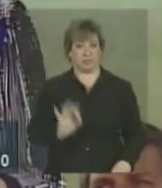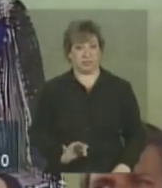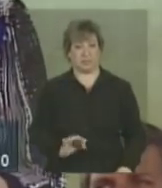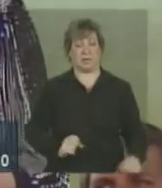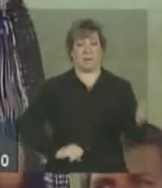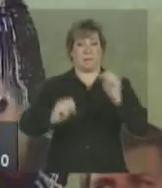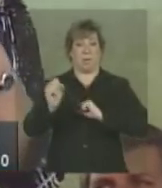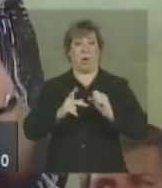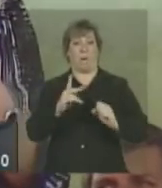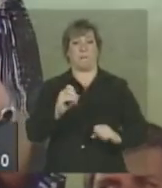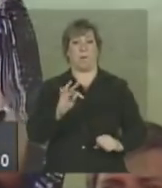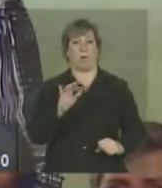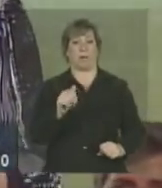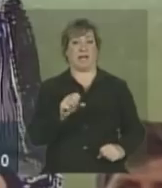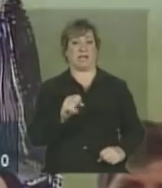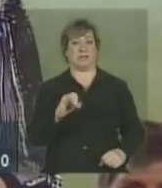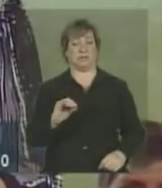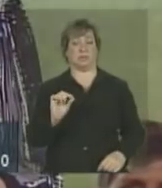potássio,